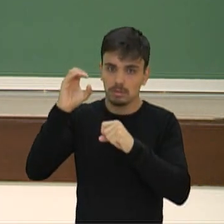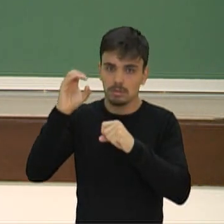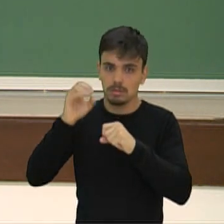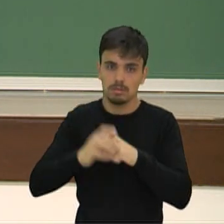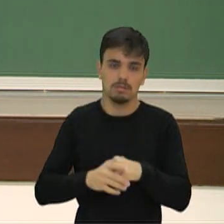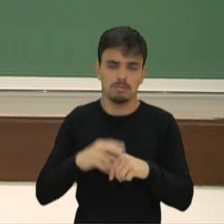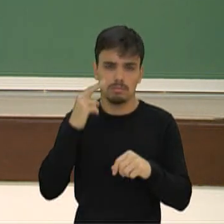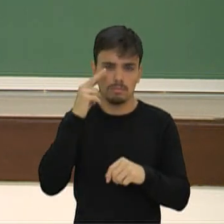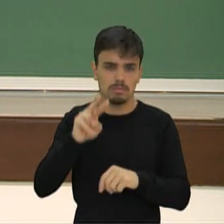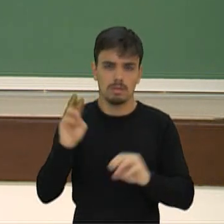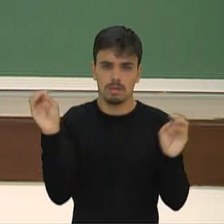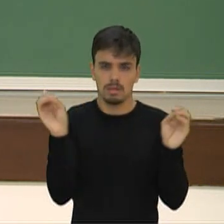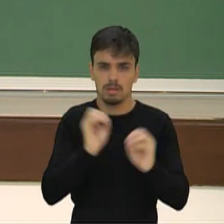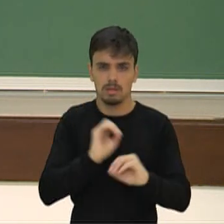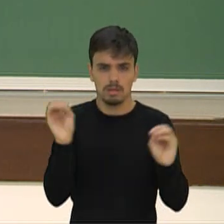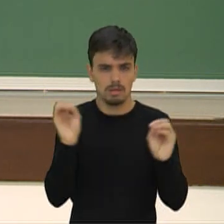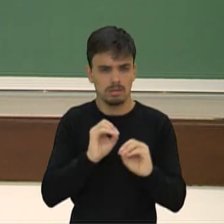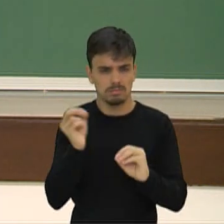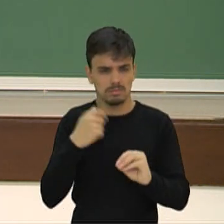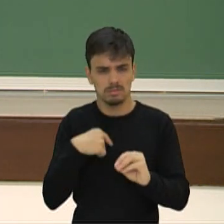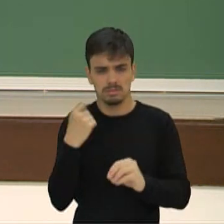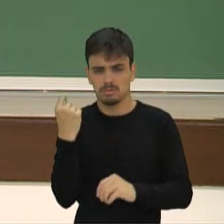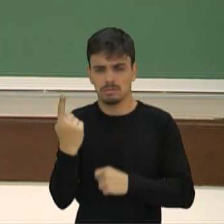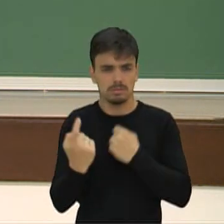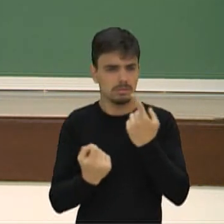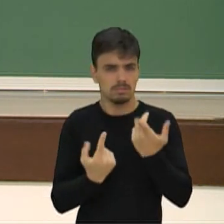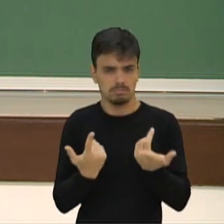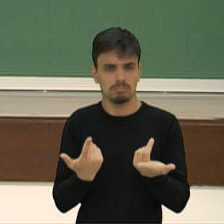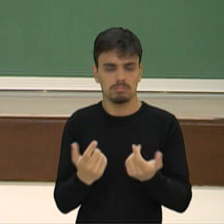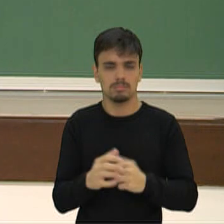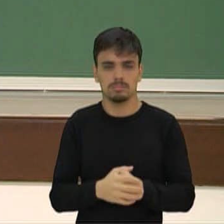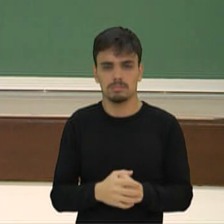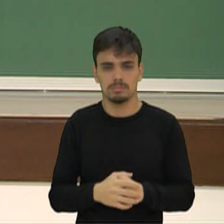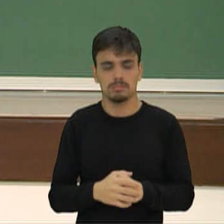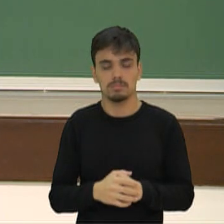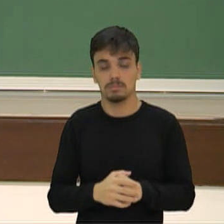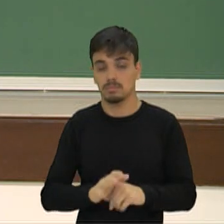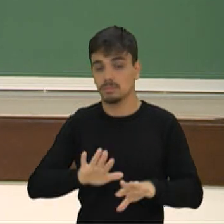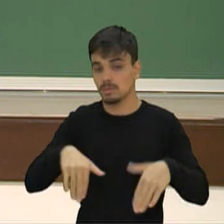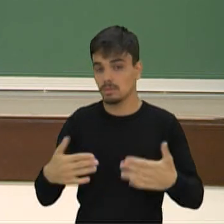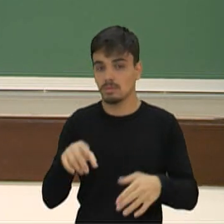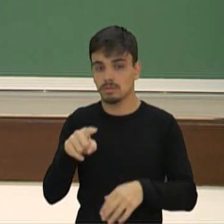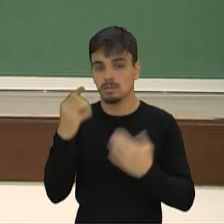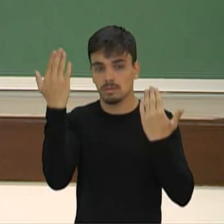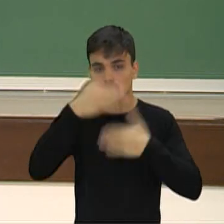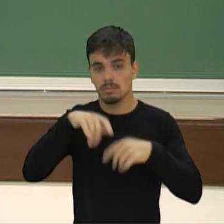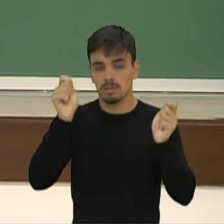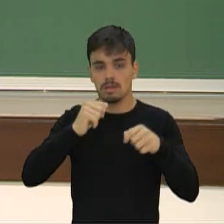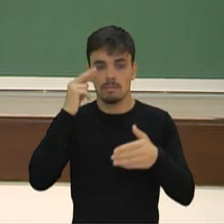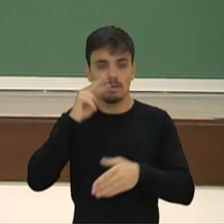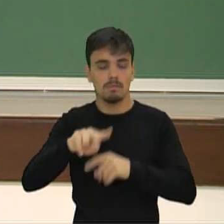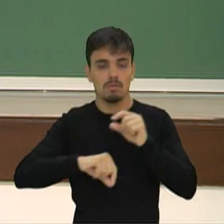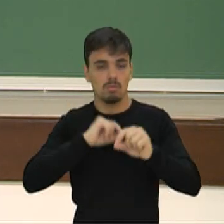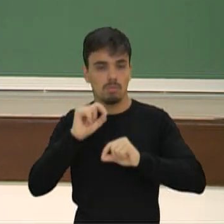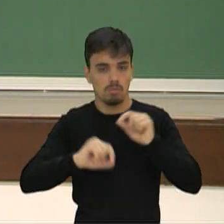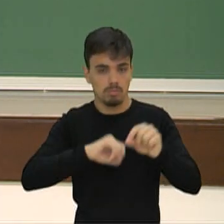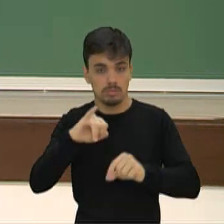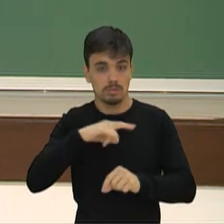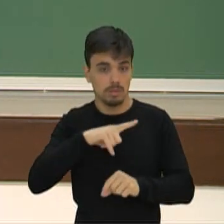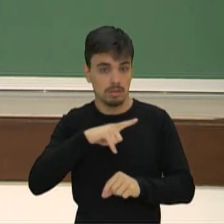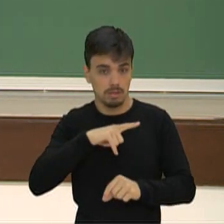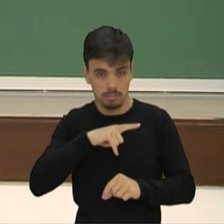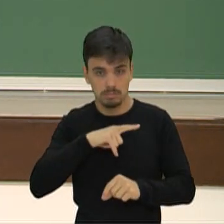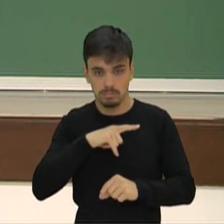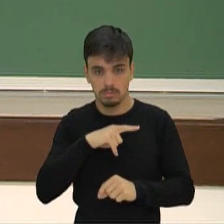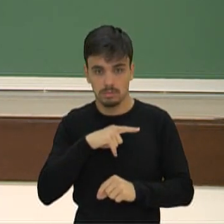enxerga basicamente nada, fica um troço muito estranho para você estar observando. Mas esse tipo de exame consegue verificar se você tem esse